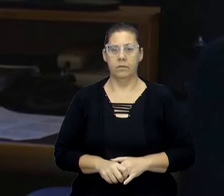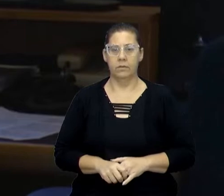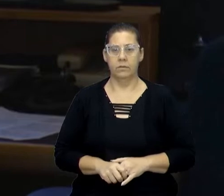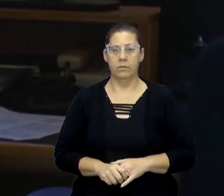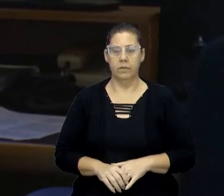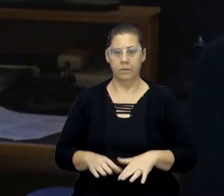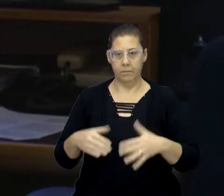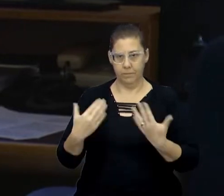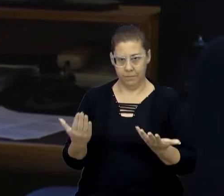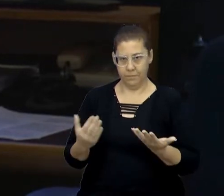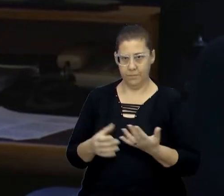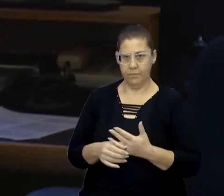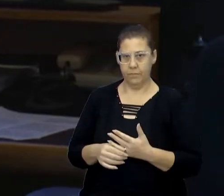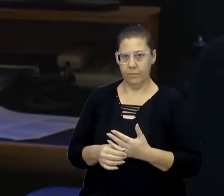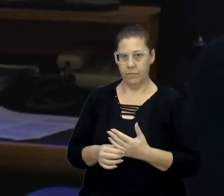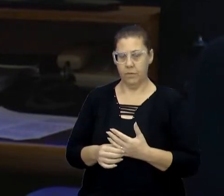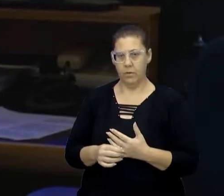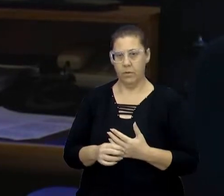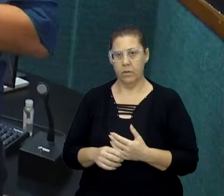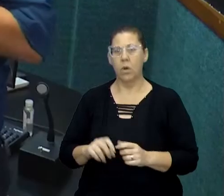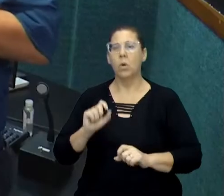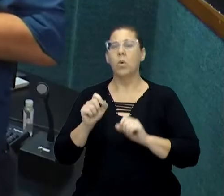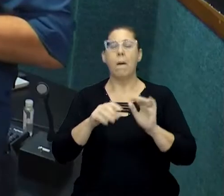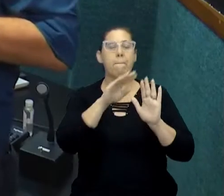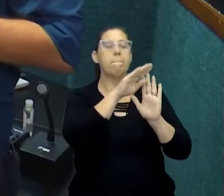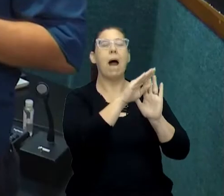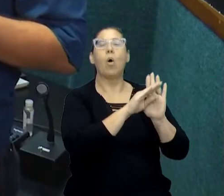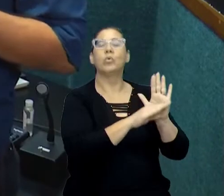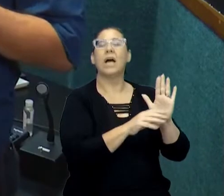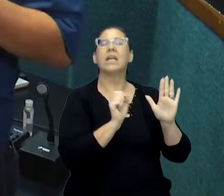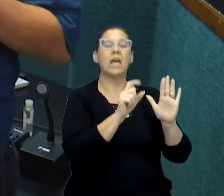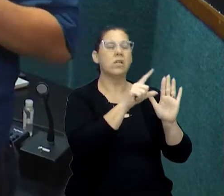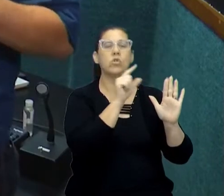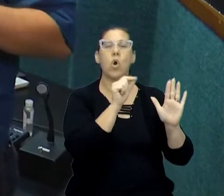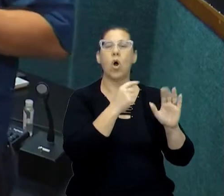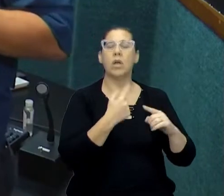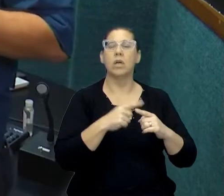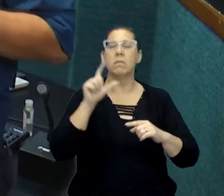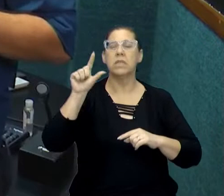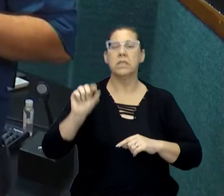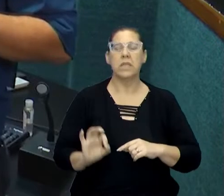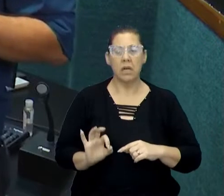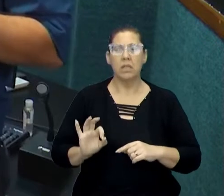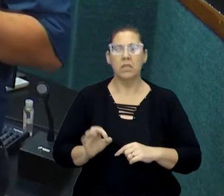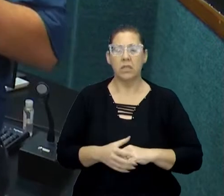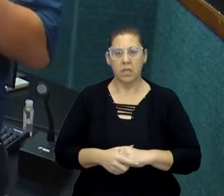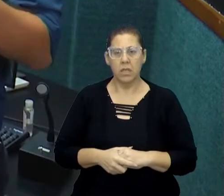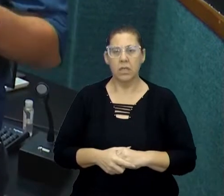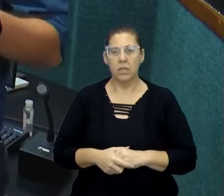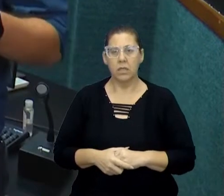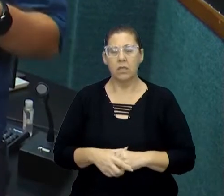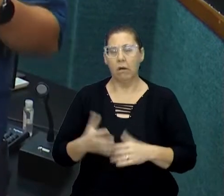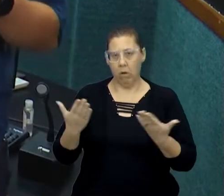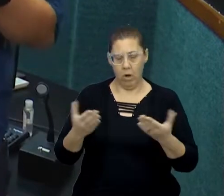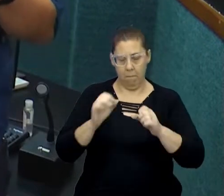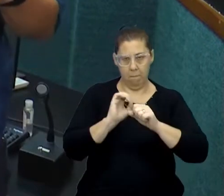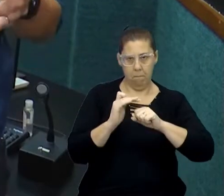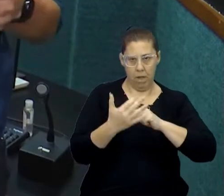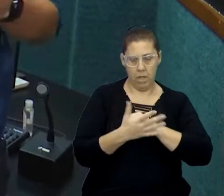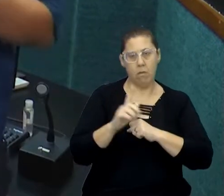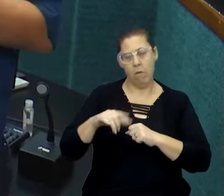Vou fazer uma provocação. Quem escolhe as pautas? Porque eu tenho certeza absoluta que uma pauta, como eu falei, que envolve pandemia, ela